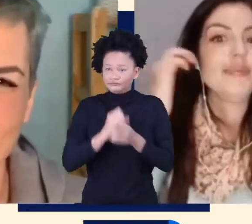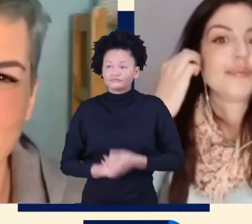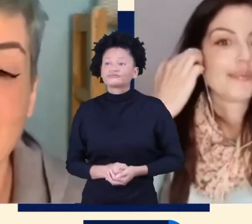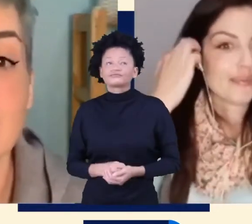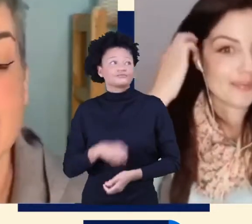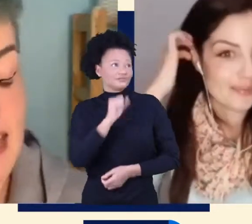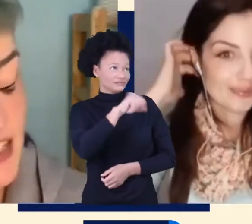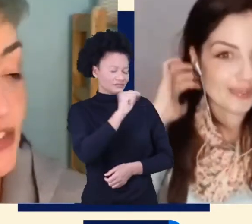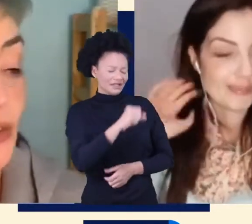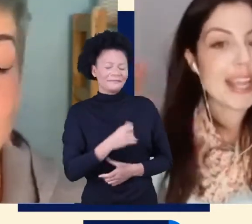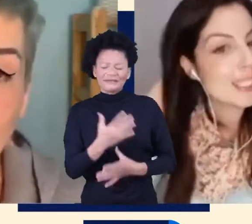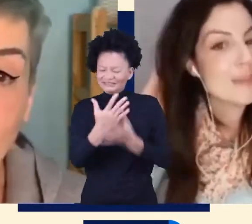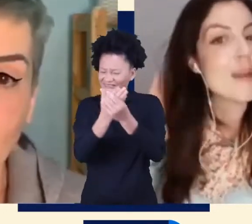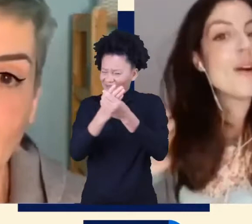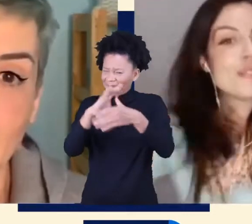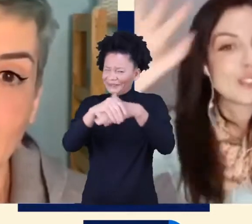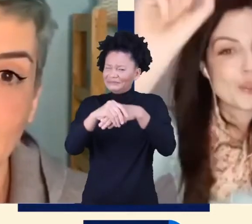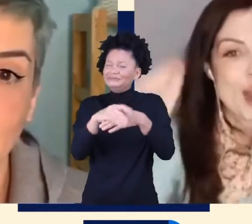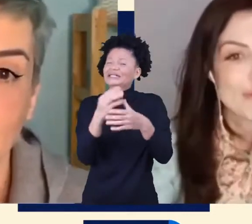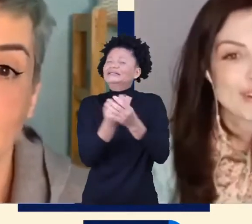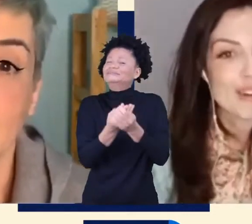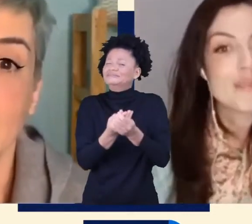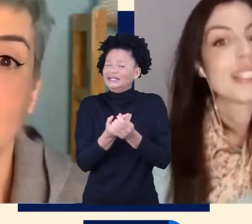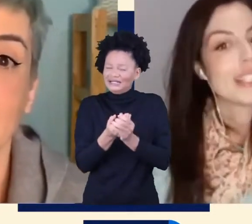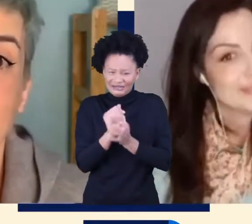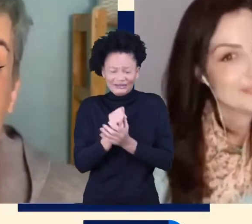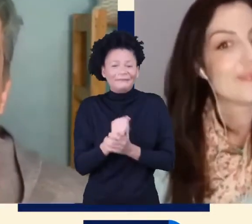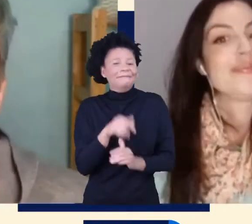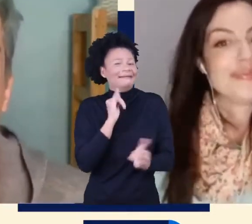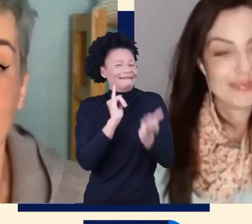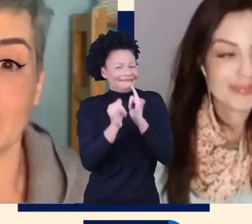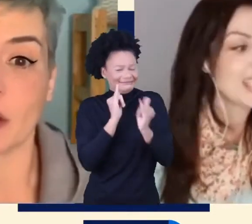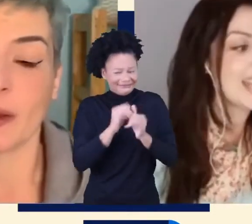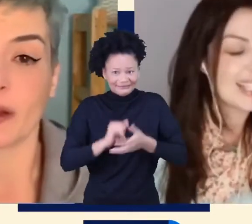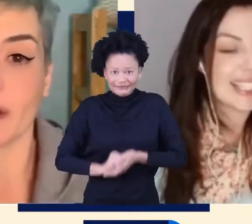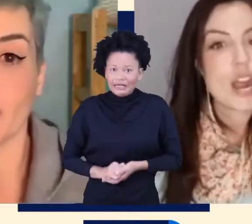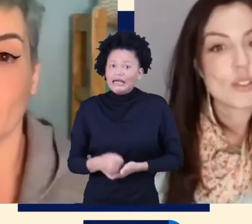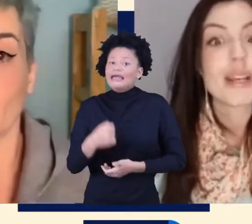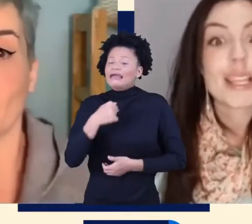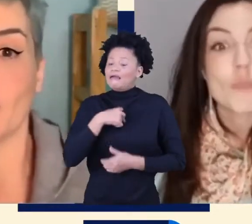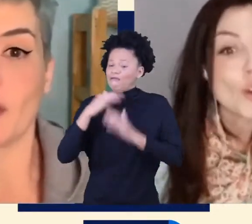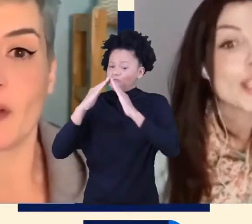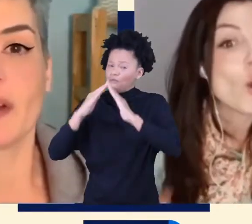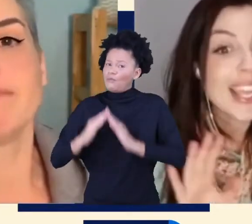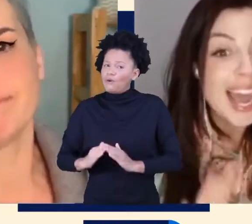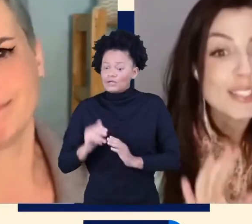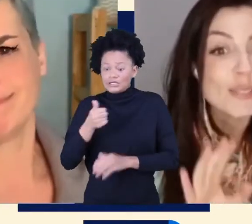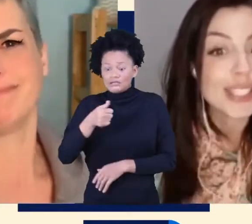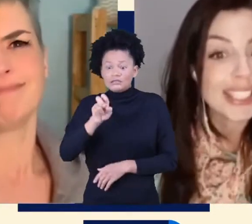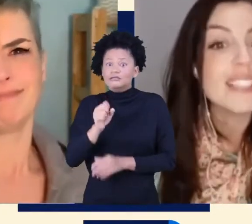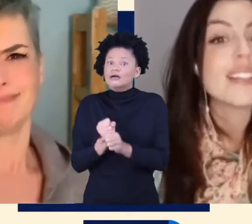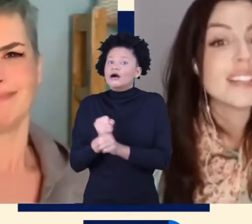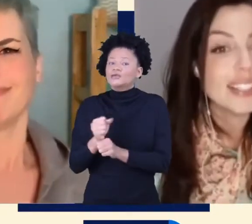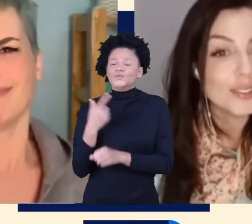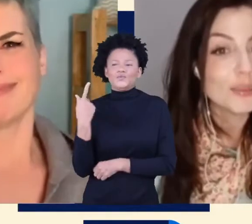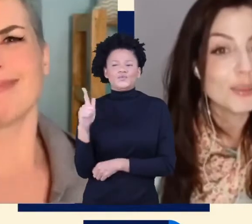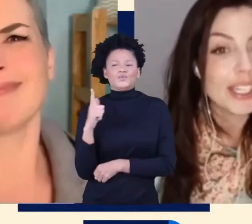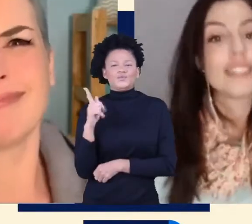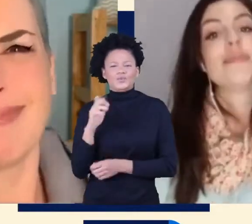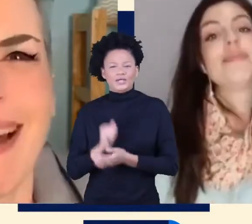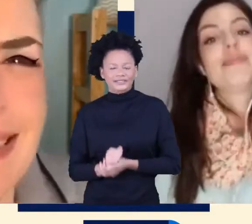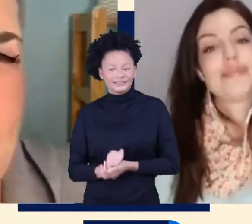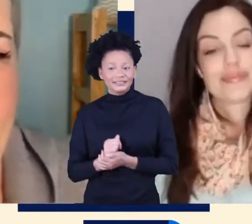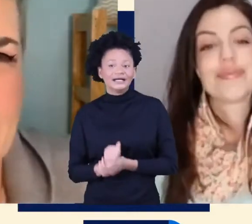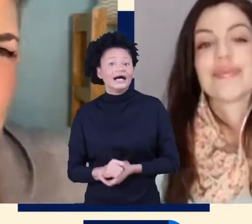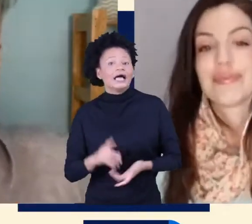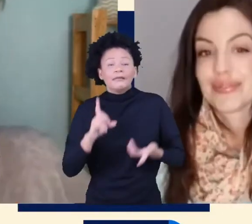aqui. Isso. Pega na minha mão virtual, Fafá, porque 3 graus para quem morou em Goiás por 15 anos,